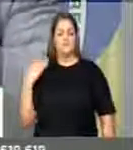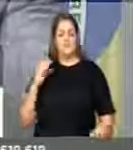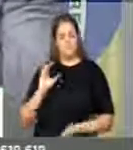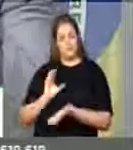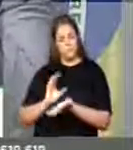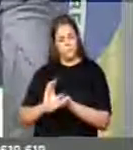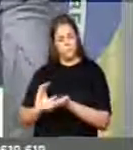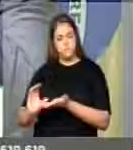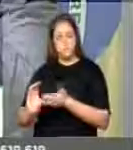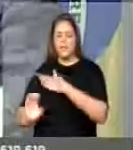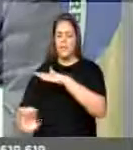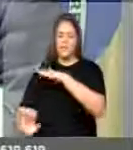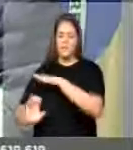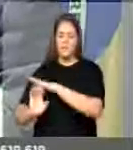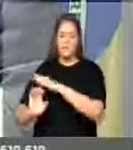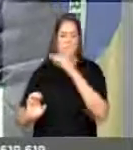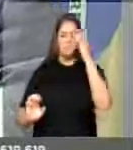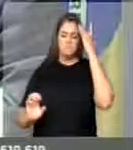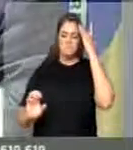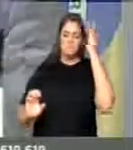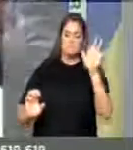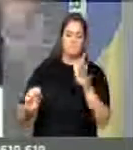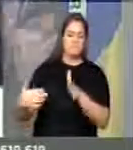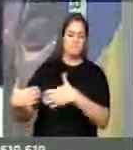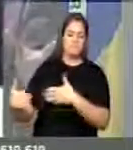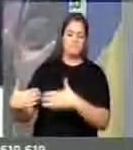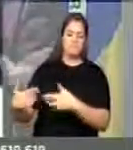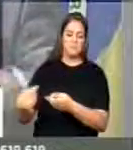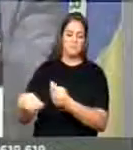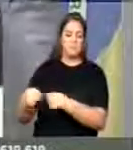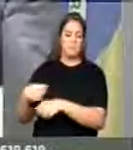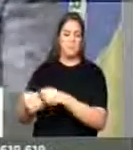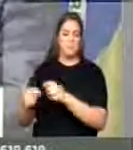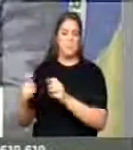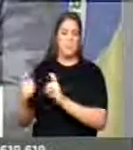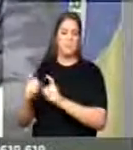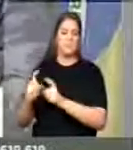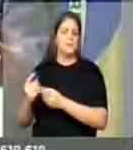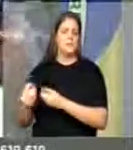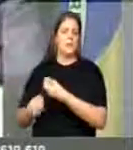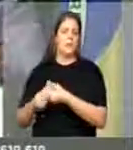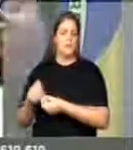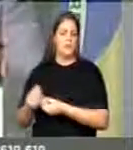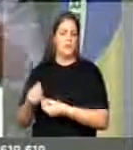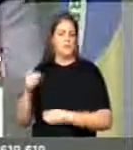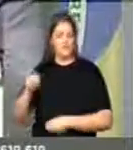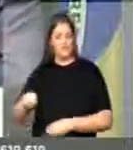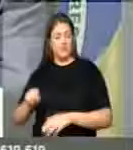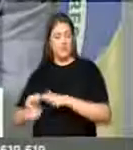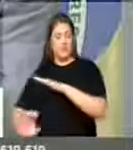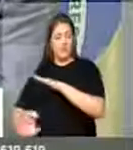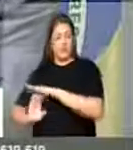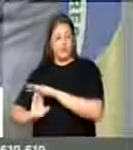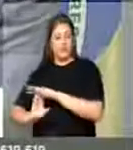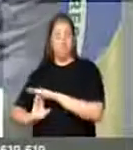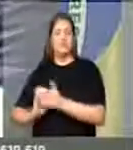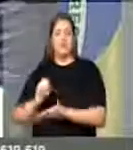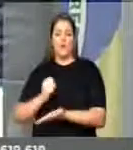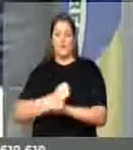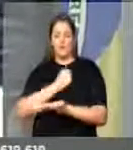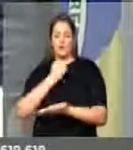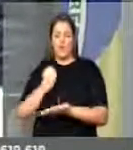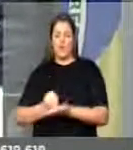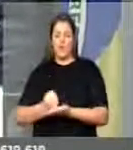gente não sabe a aplicação desse dinheiro. Essa empresa, inclusive, durante um período, entrou com a rescisão de contrato, que